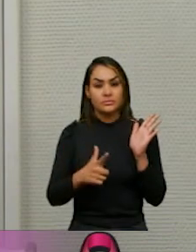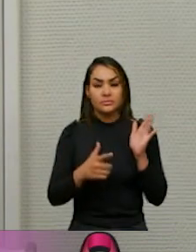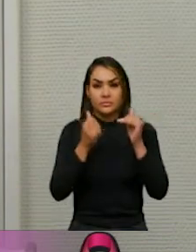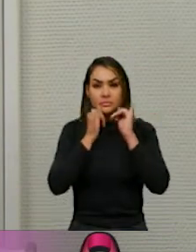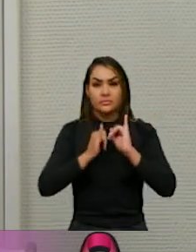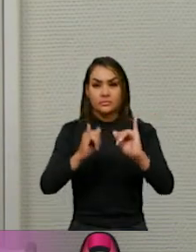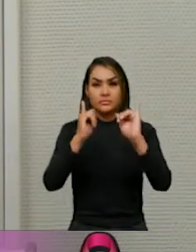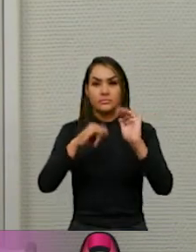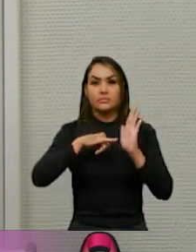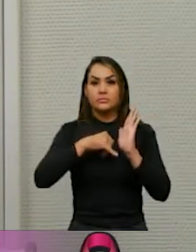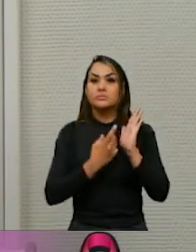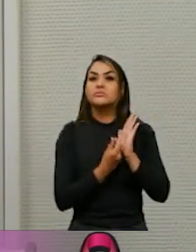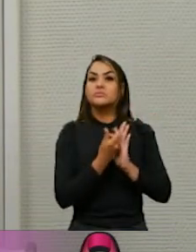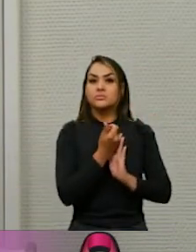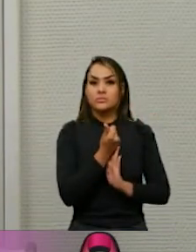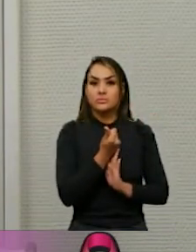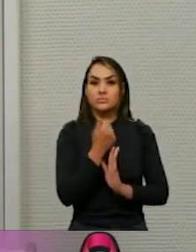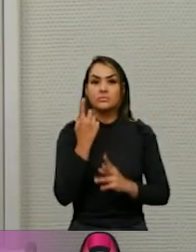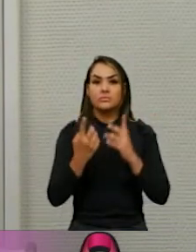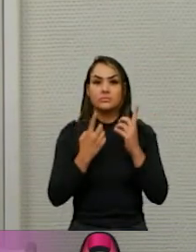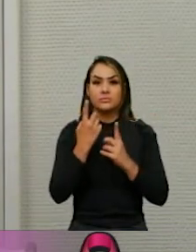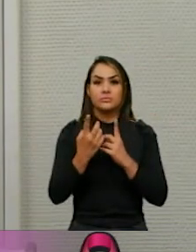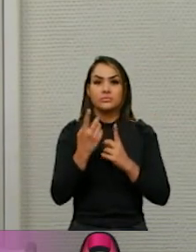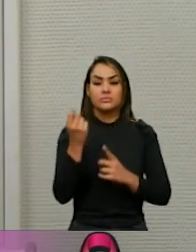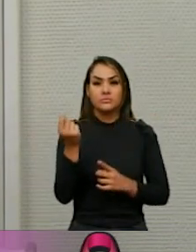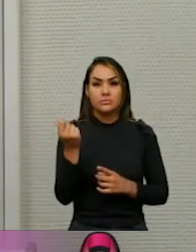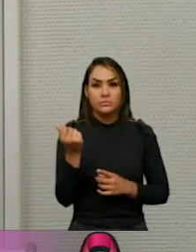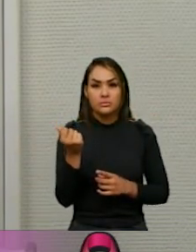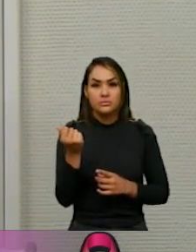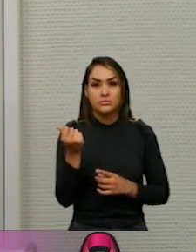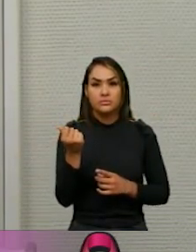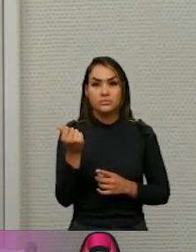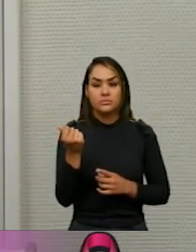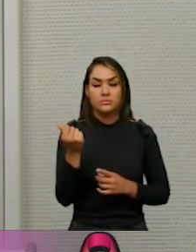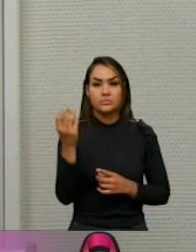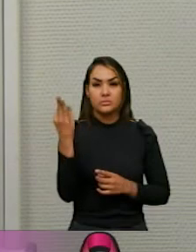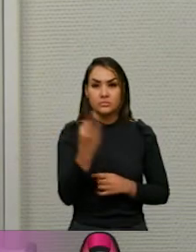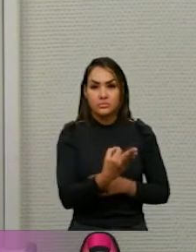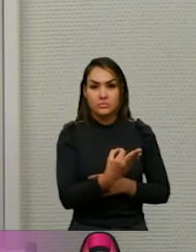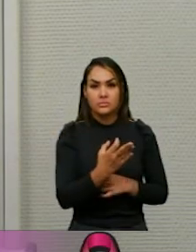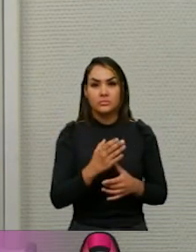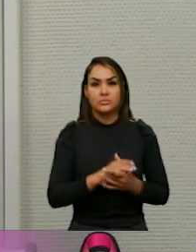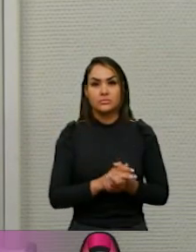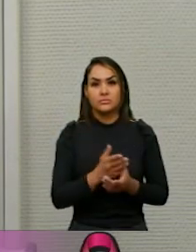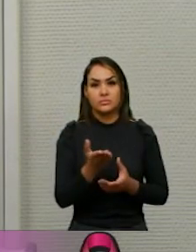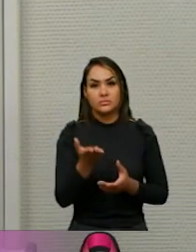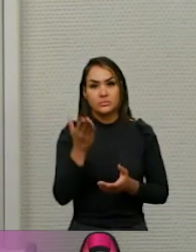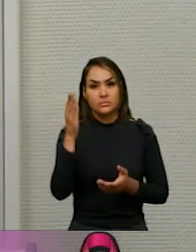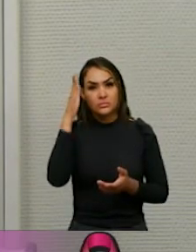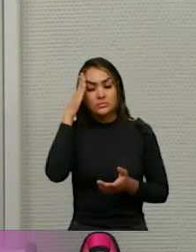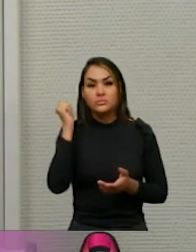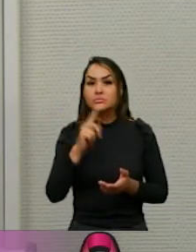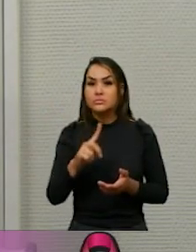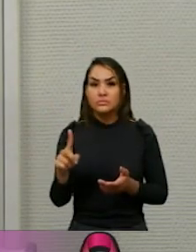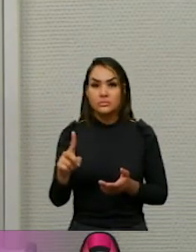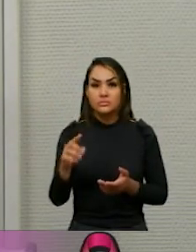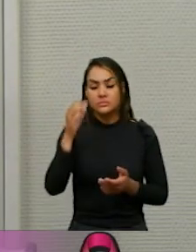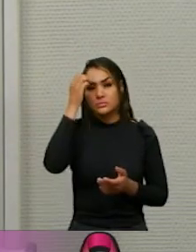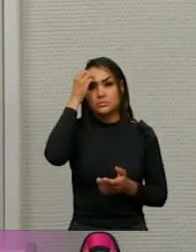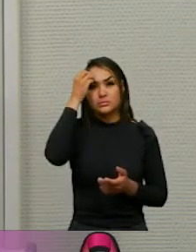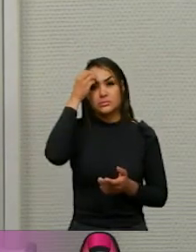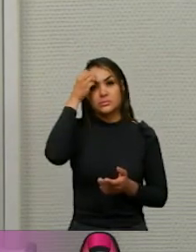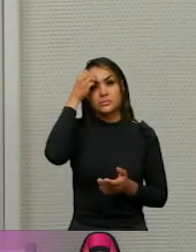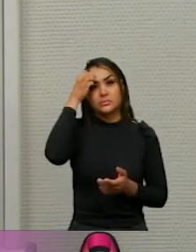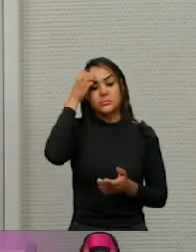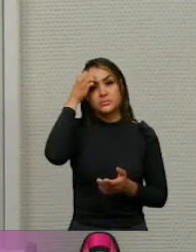Efetivado quanto? E por quanto? Qual é a taxa de juro? Eu perguntei para o senhor no começo da sessão, fui aí perguntar. O senhor também não sabia. Passou...